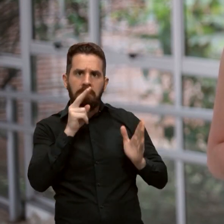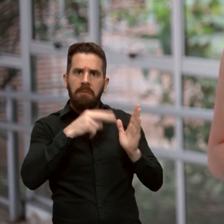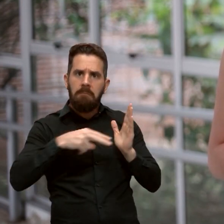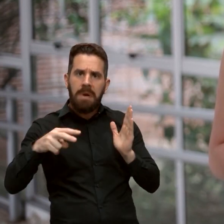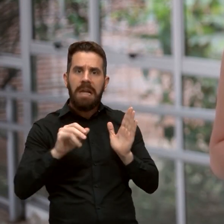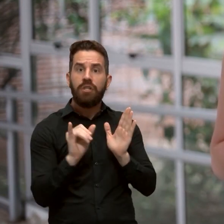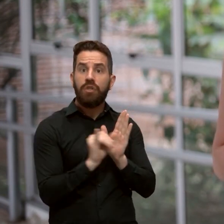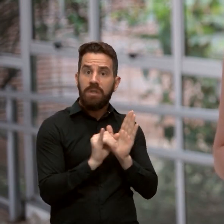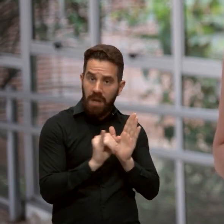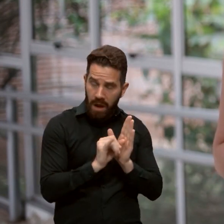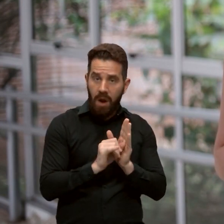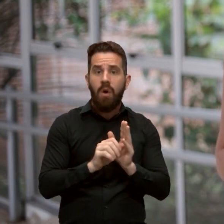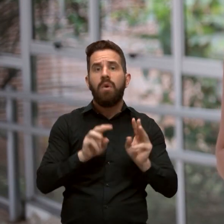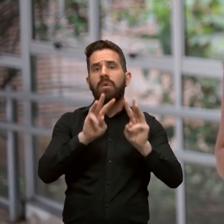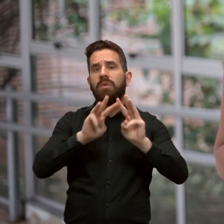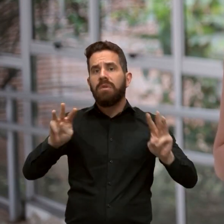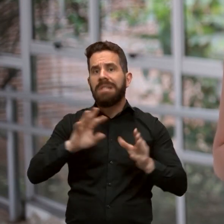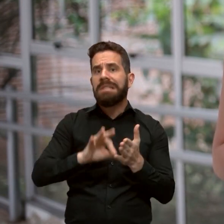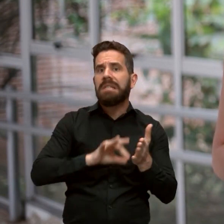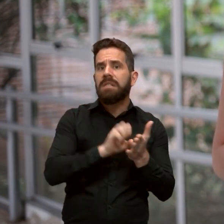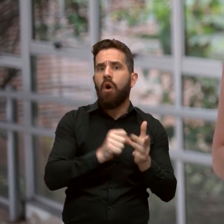meio do site